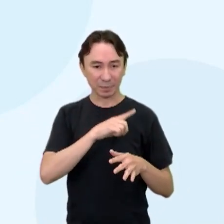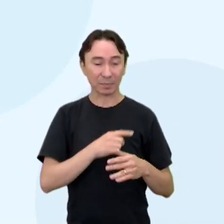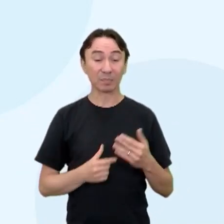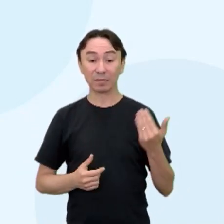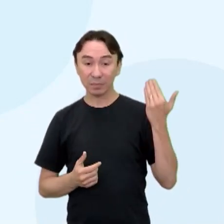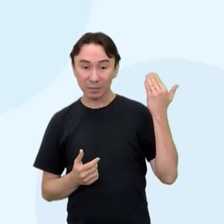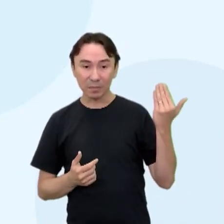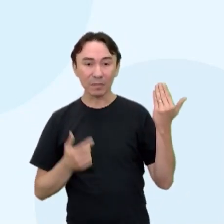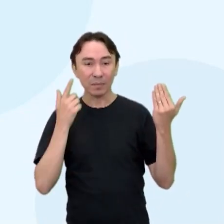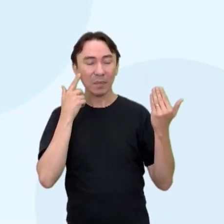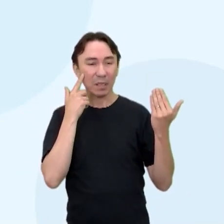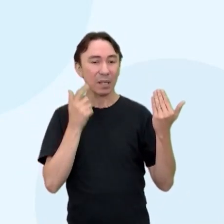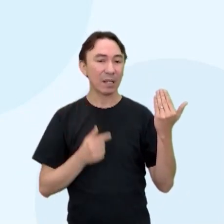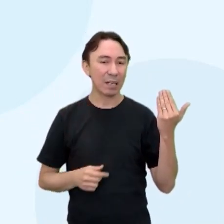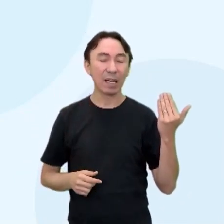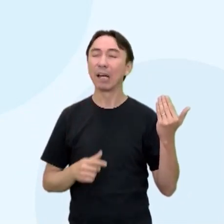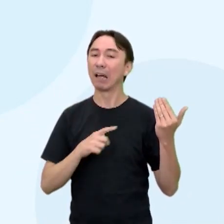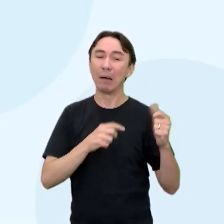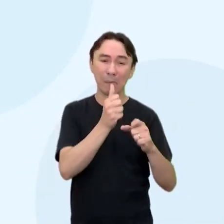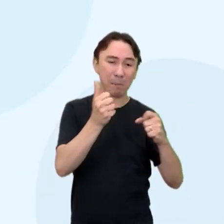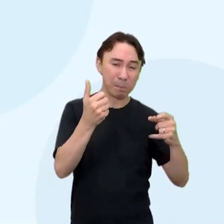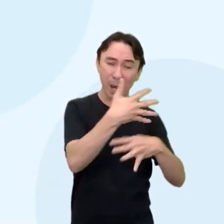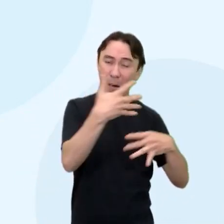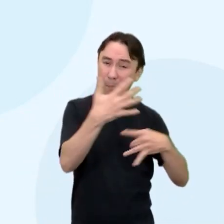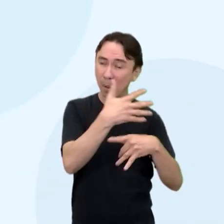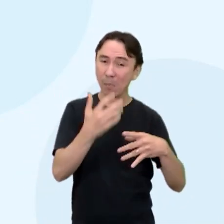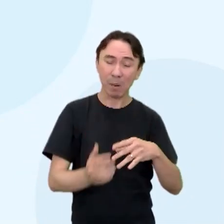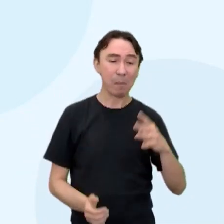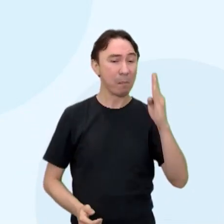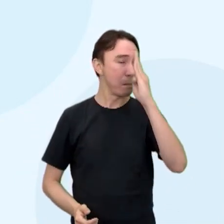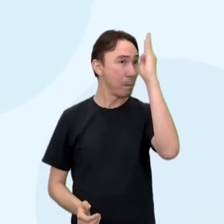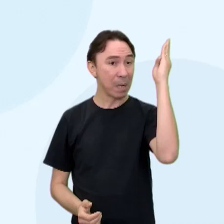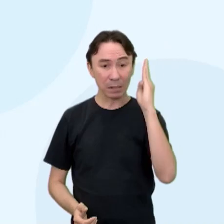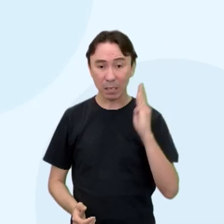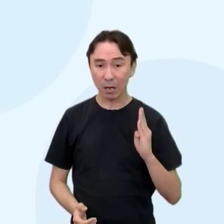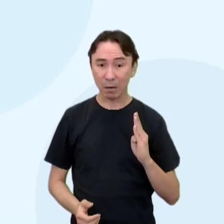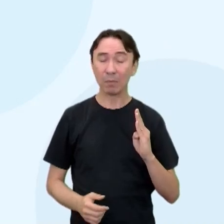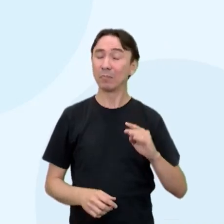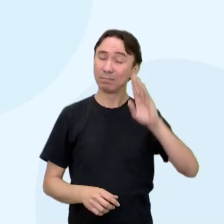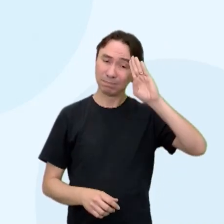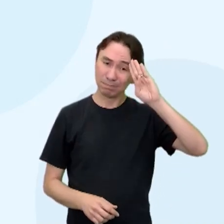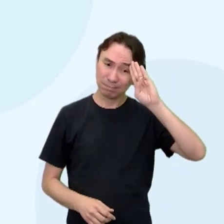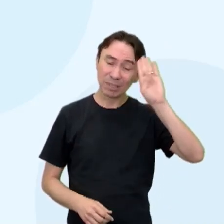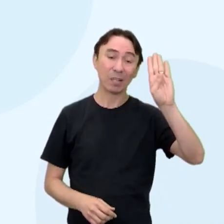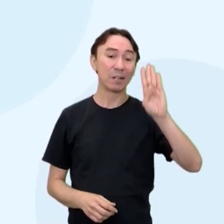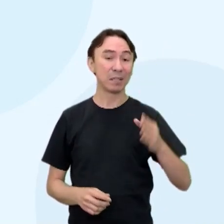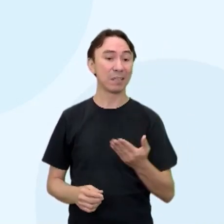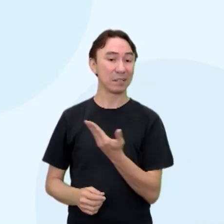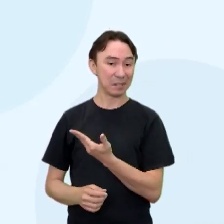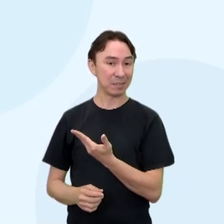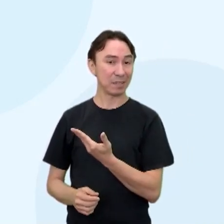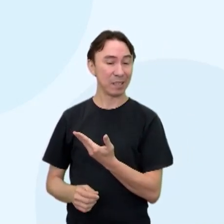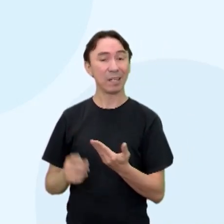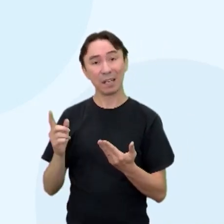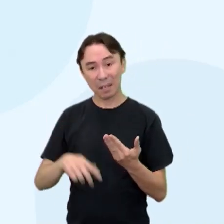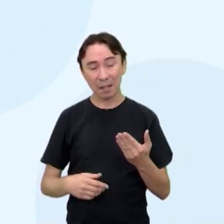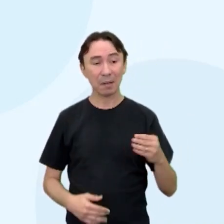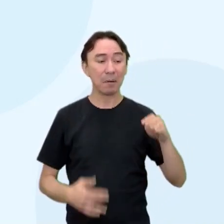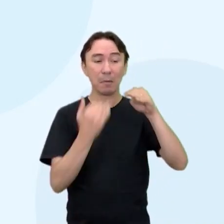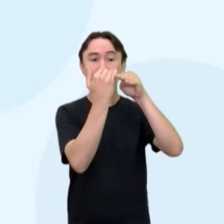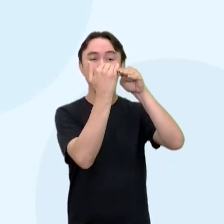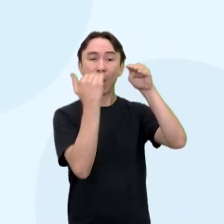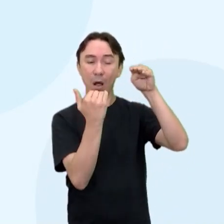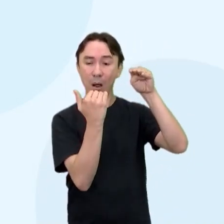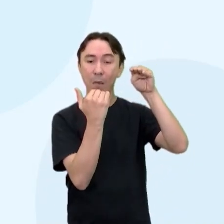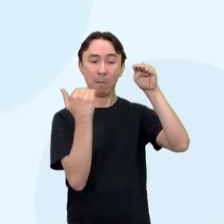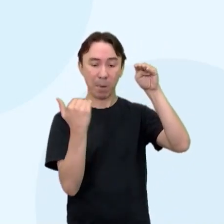metrópole nacional como a principal, né, e como diz, né, o nome, né, hierarquia. Então havia uma hierarquia